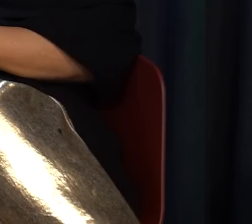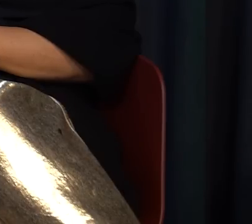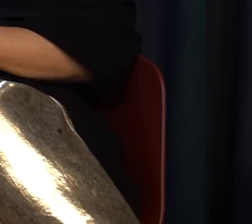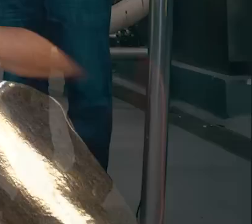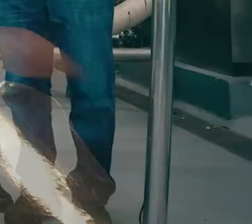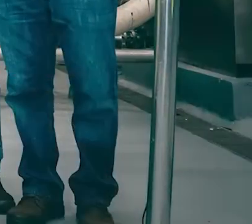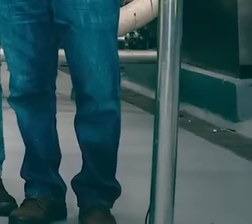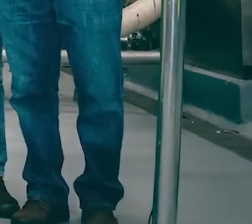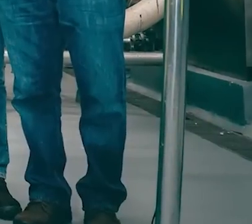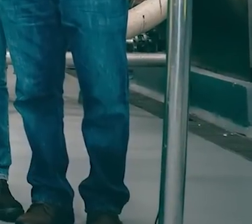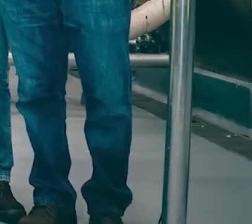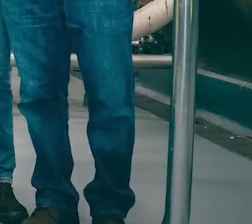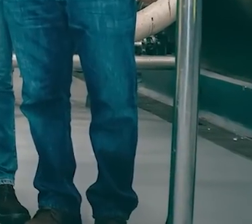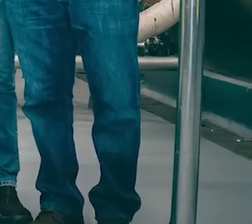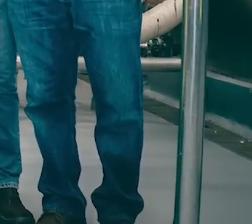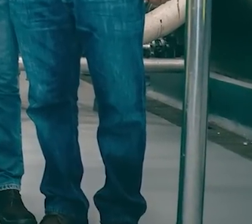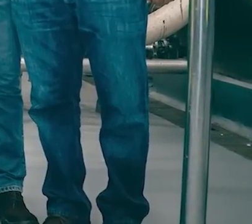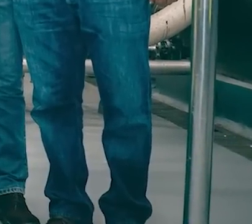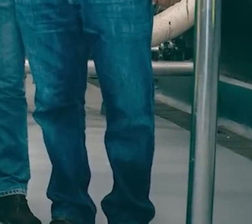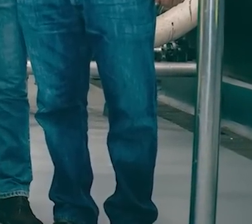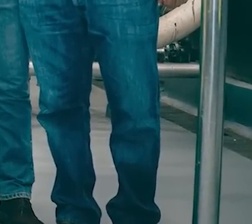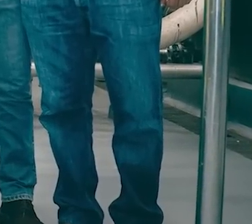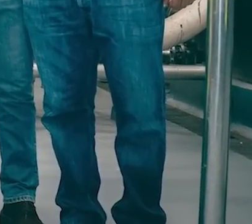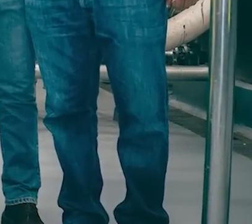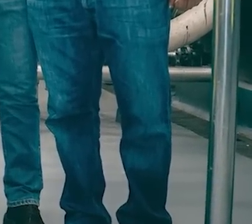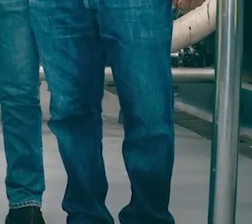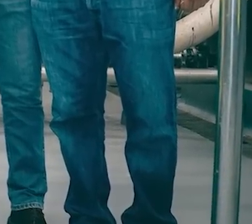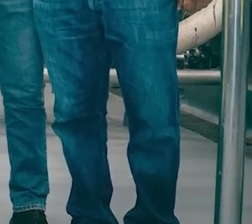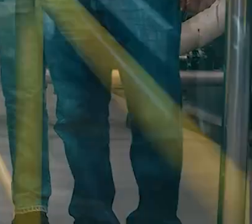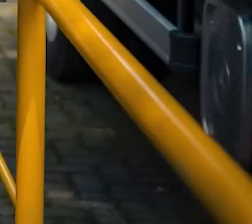eles estão interessados bastante interessado